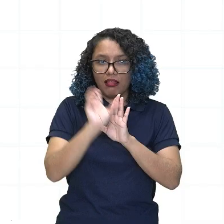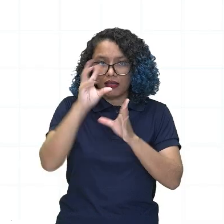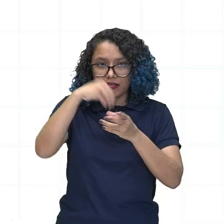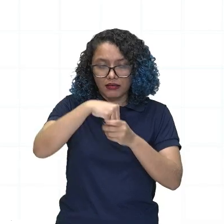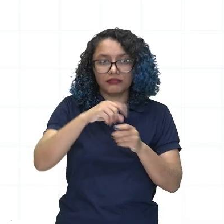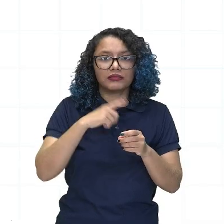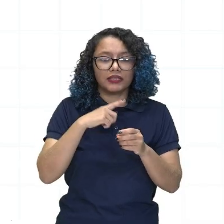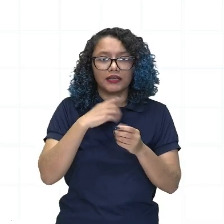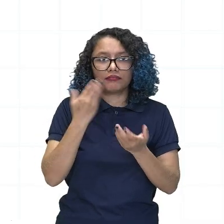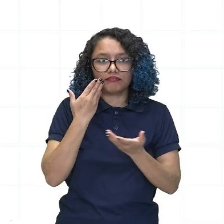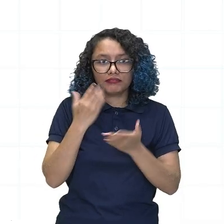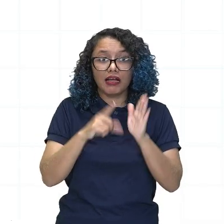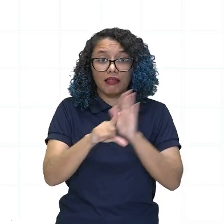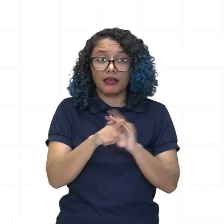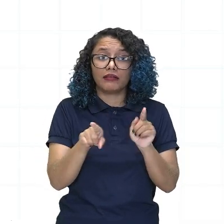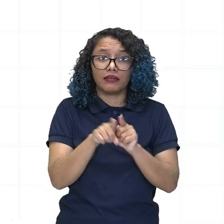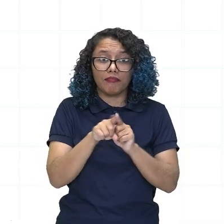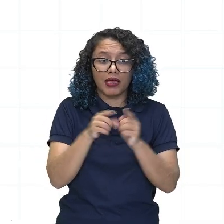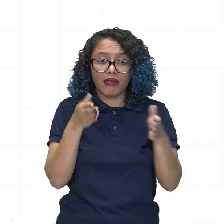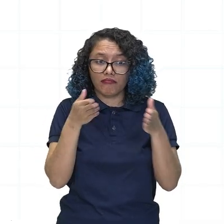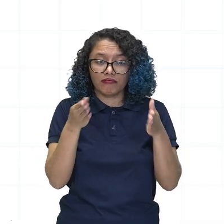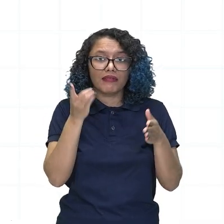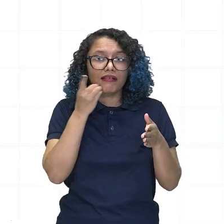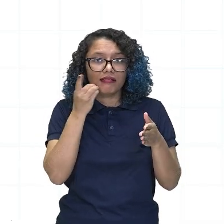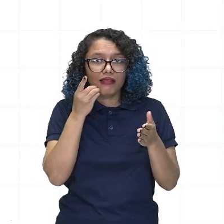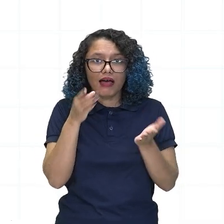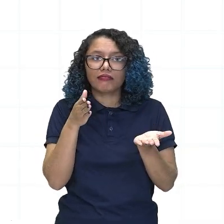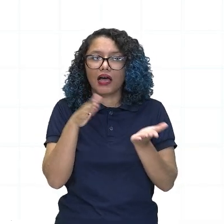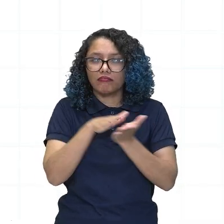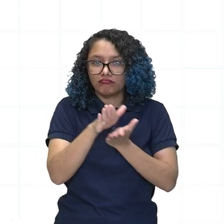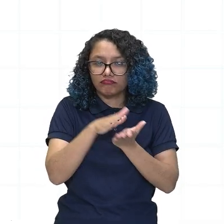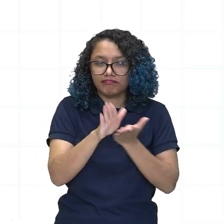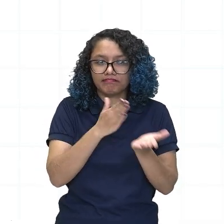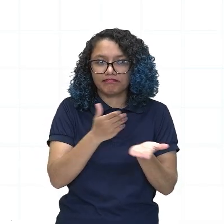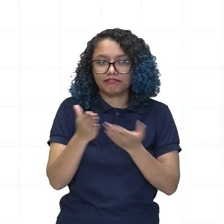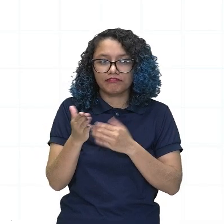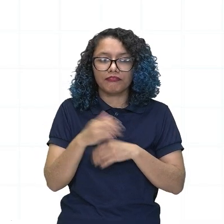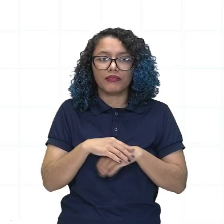vamos encontrar a data em que ela foi publicada. Olha só, lei de número